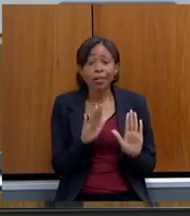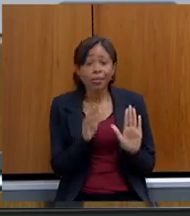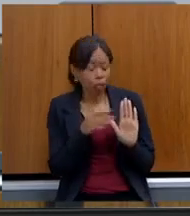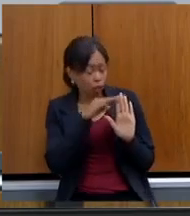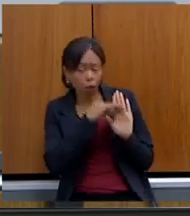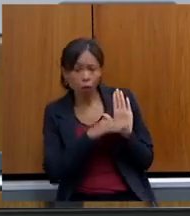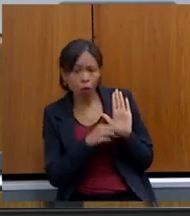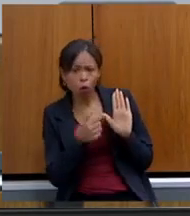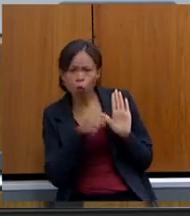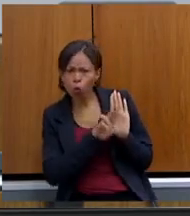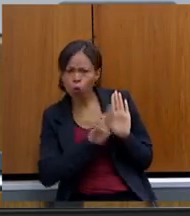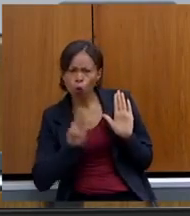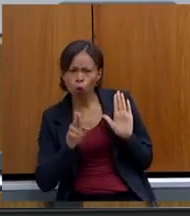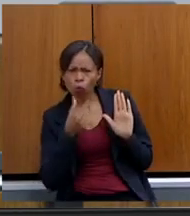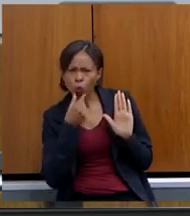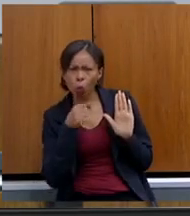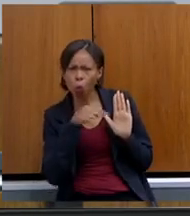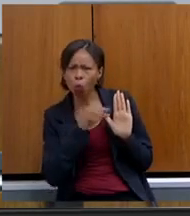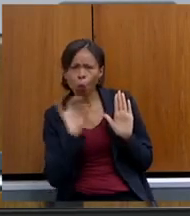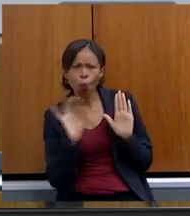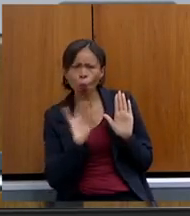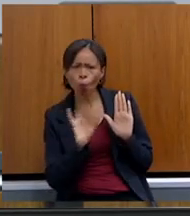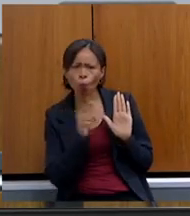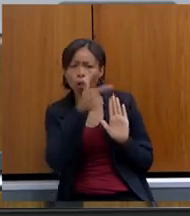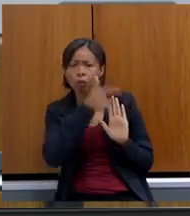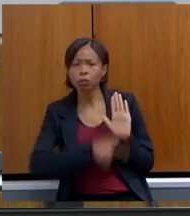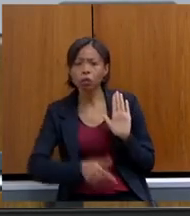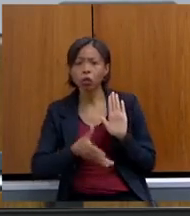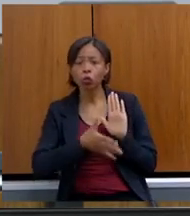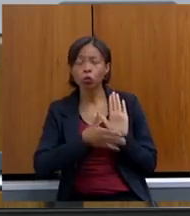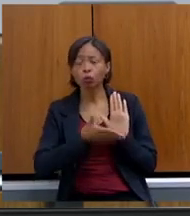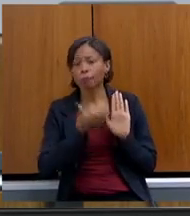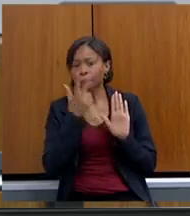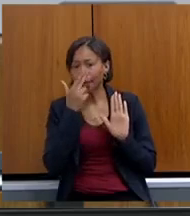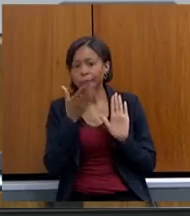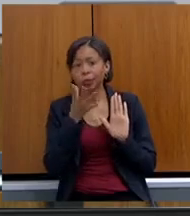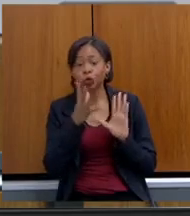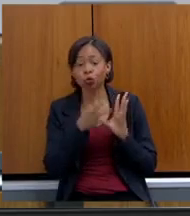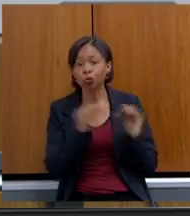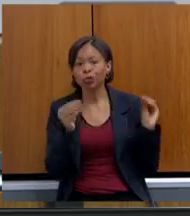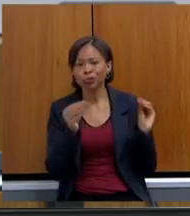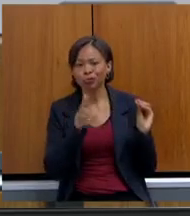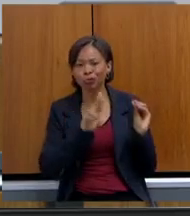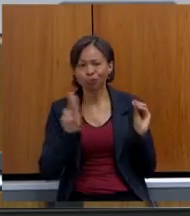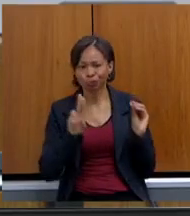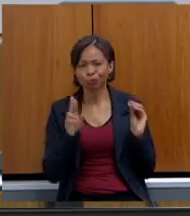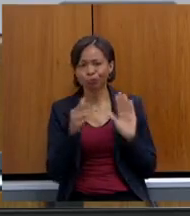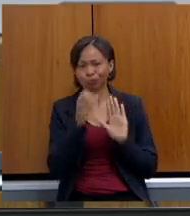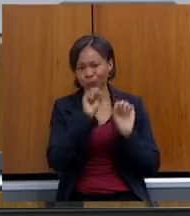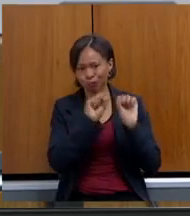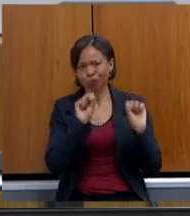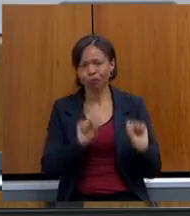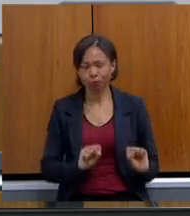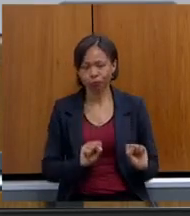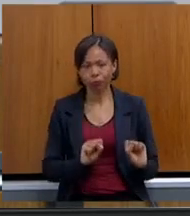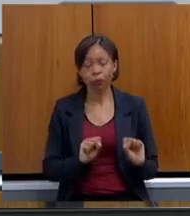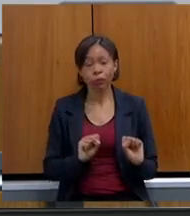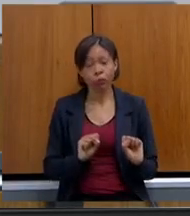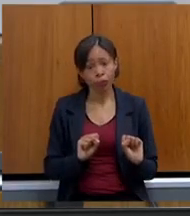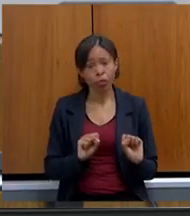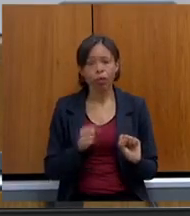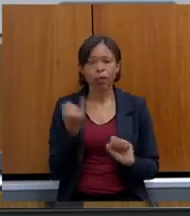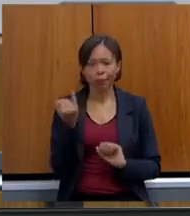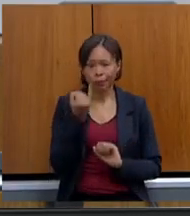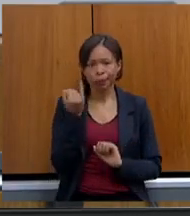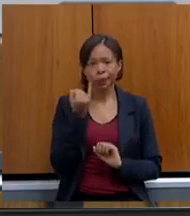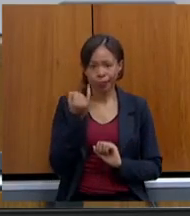Servidor o nome dele desapareceu do sistema dessa importante a gente fazer essa correção até para que a gente possa né te isso como